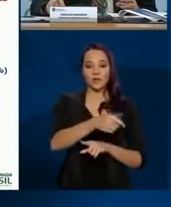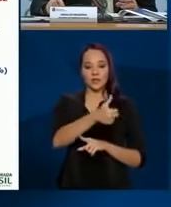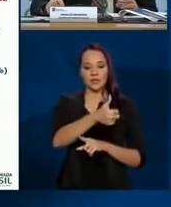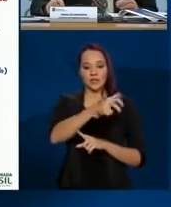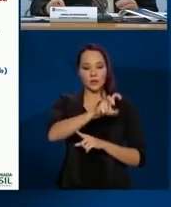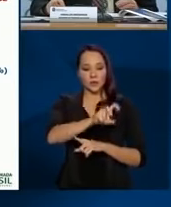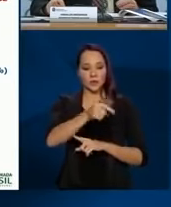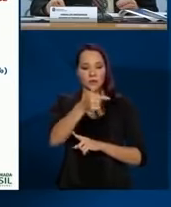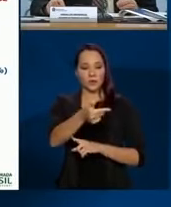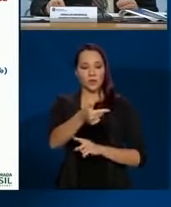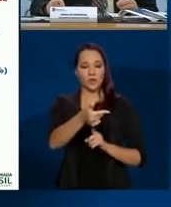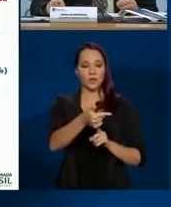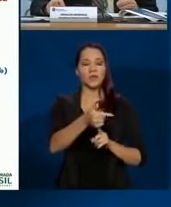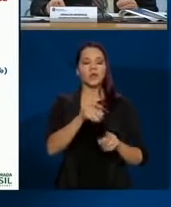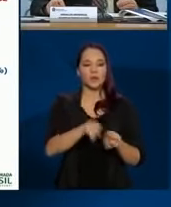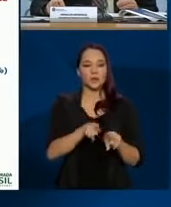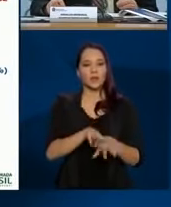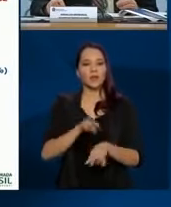57.152 e